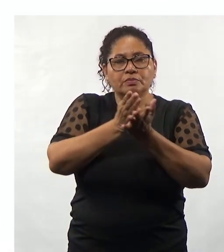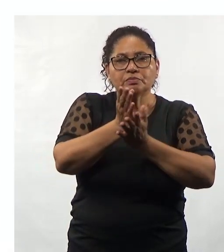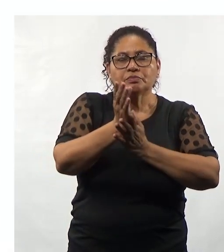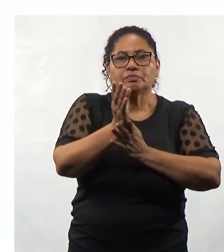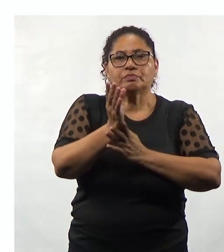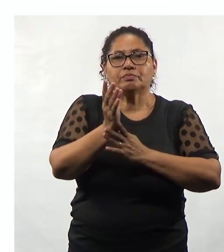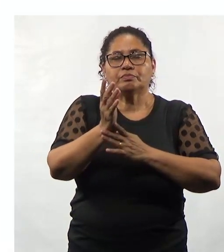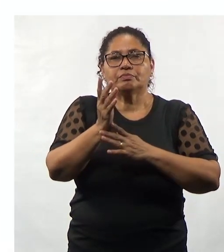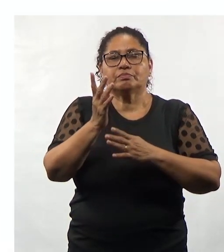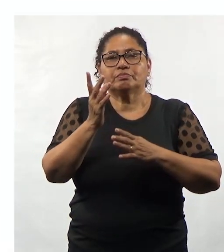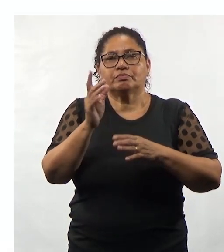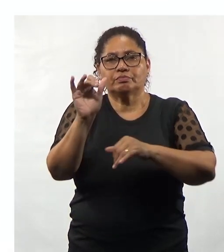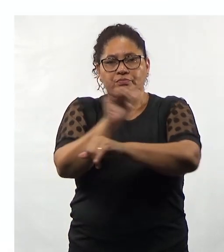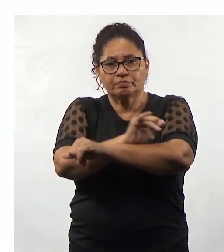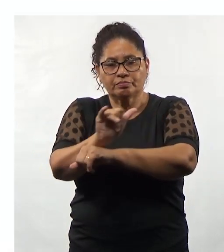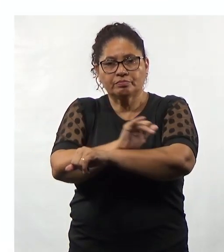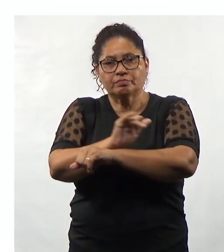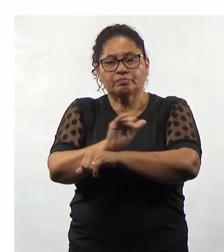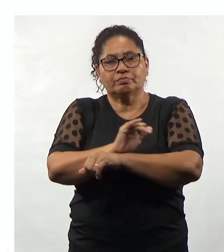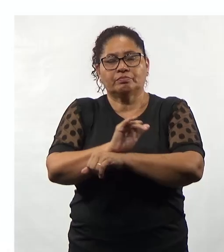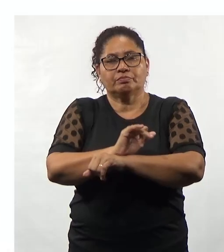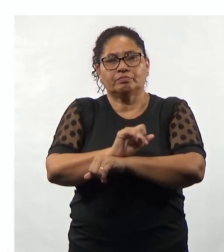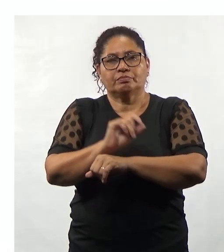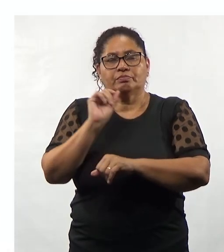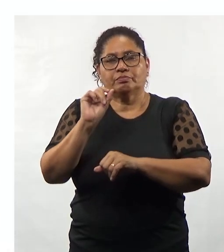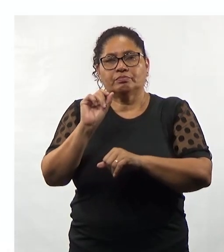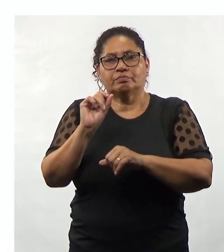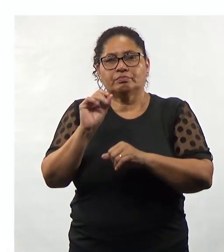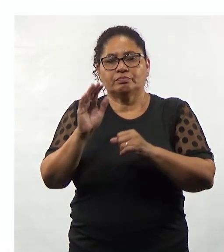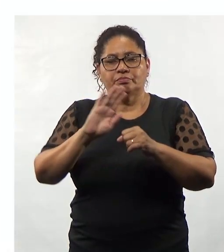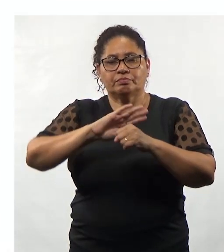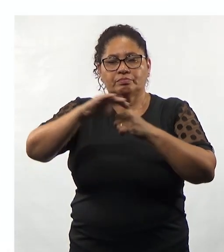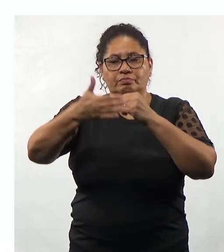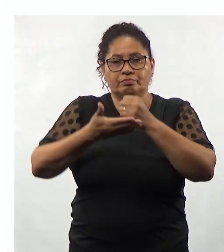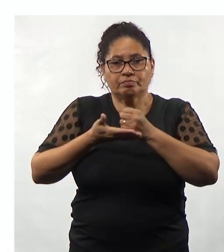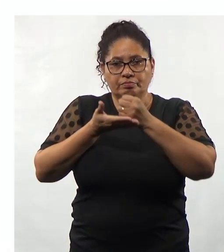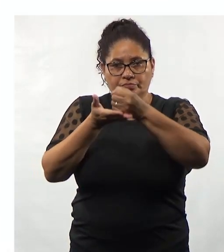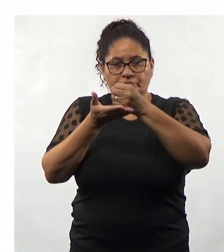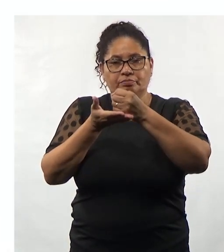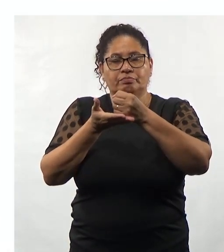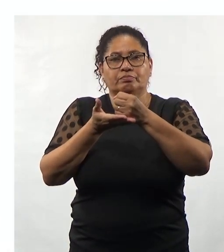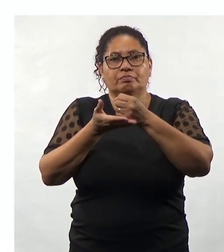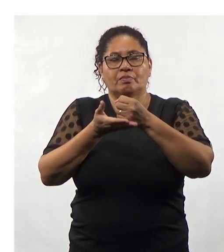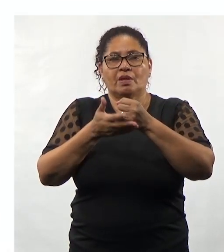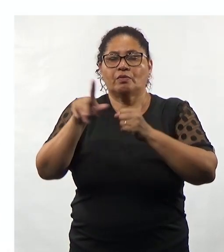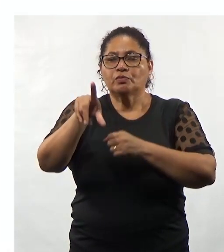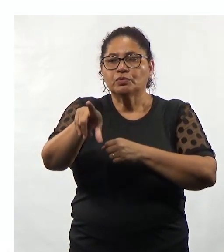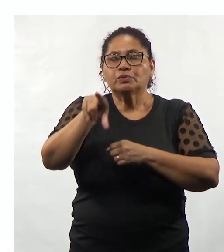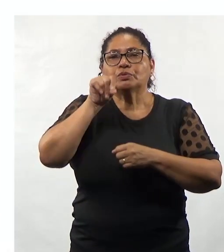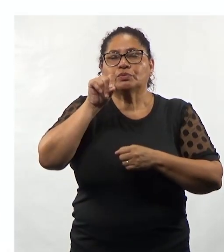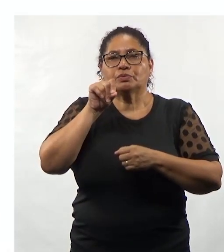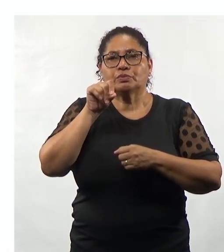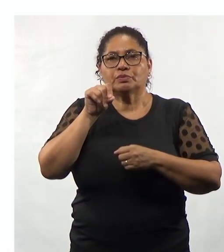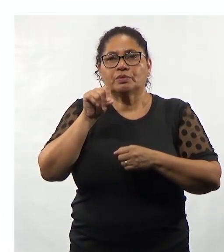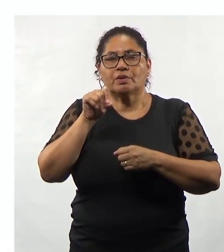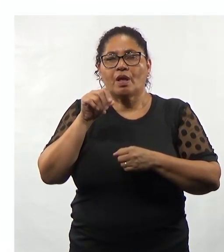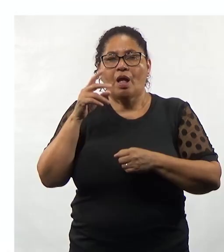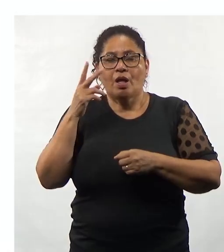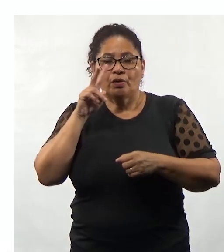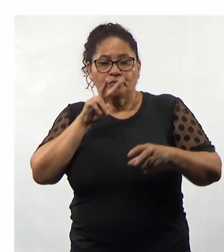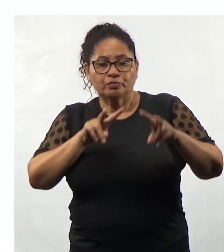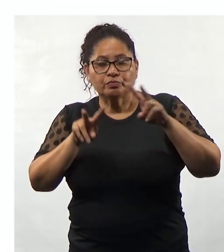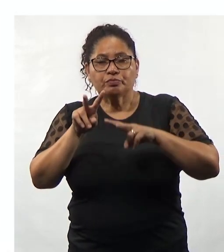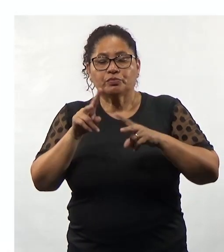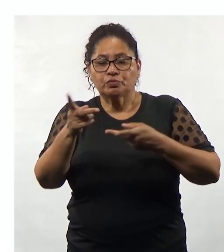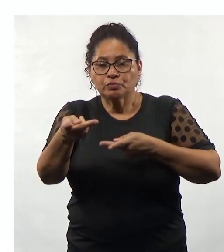a estratégia. Nesse caso aqui é a estratégia de sustentabilidade, né? E aí foram selecionados, vejo que todos os projetos